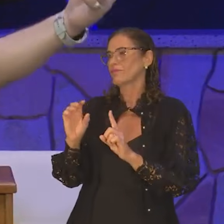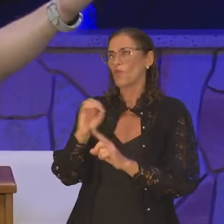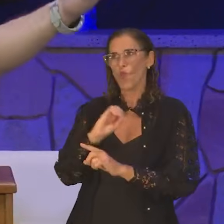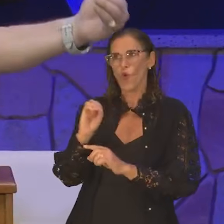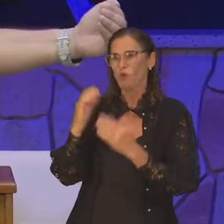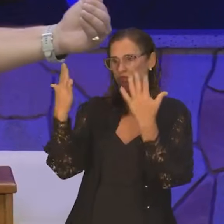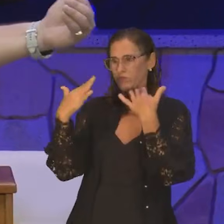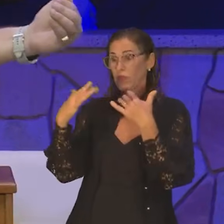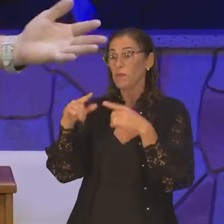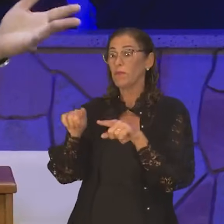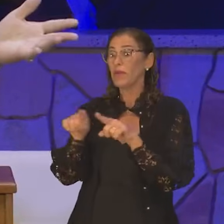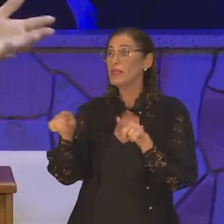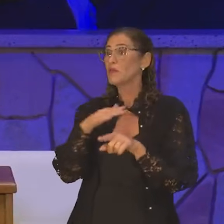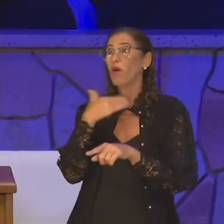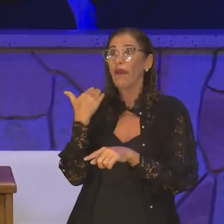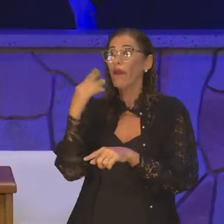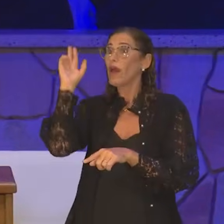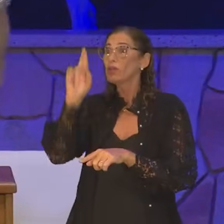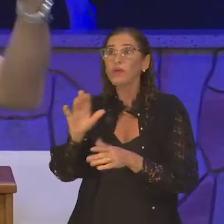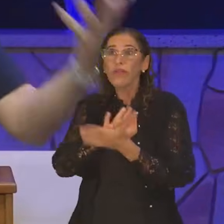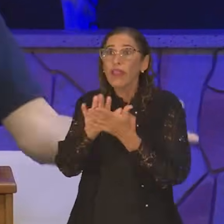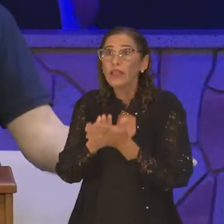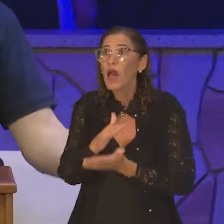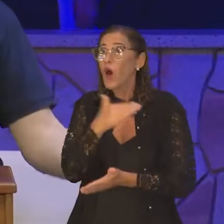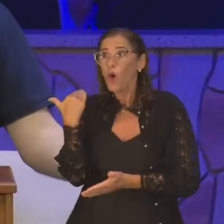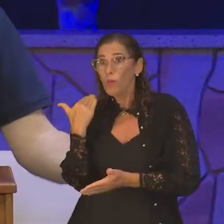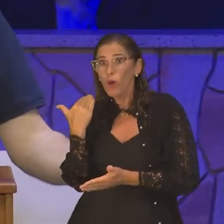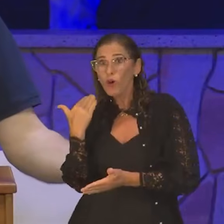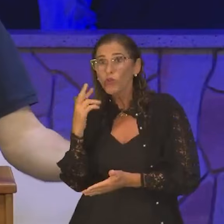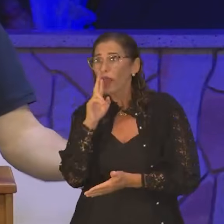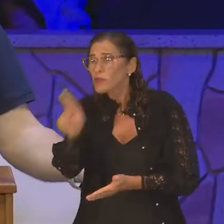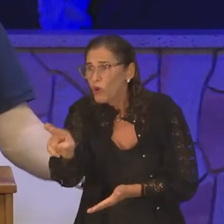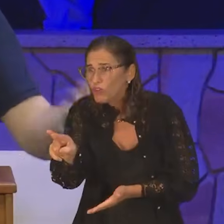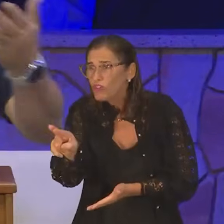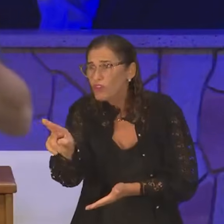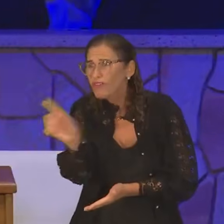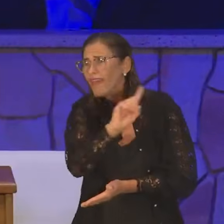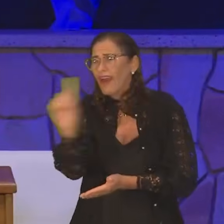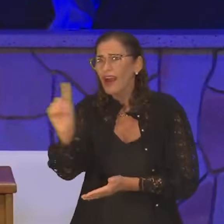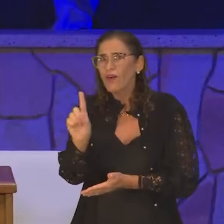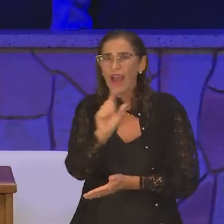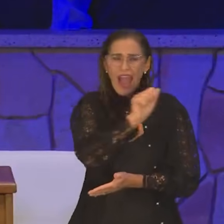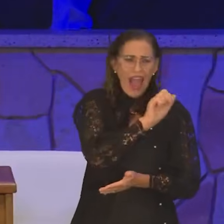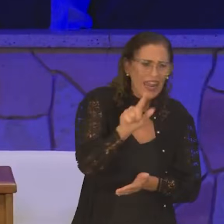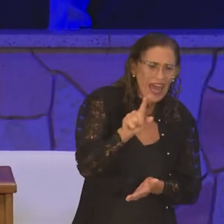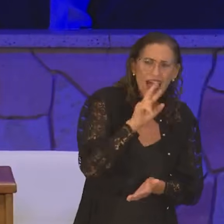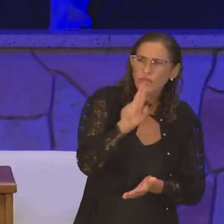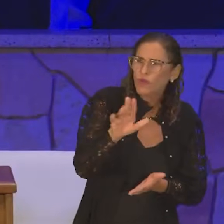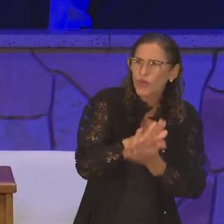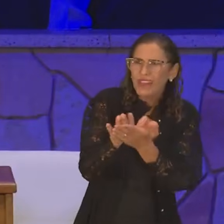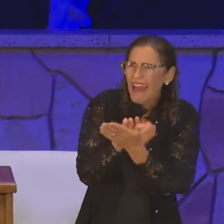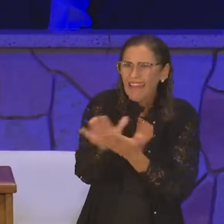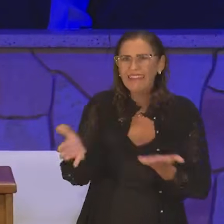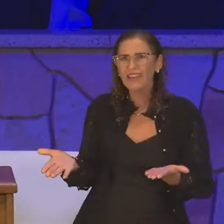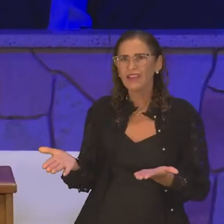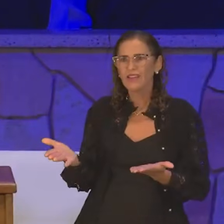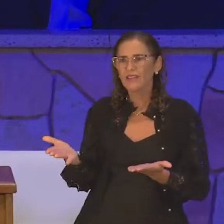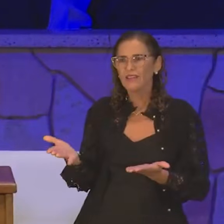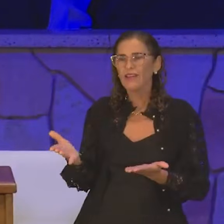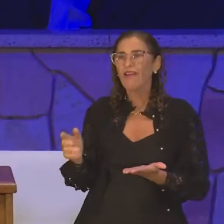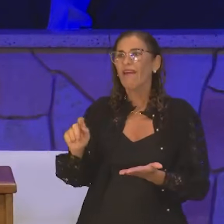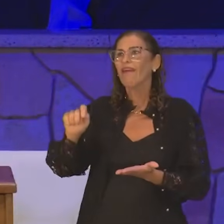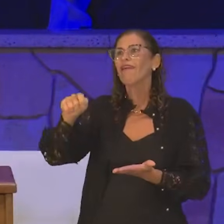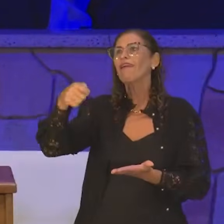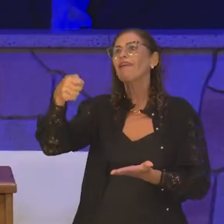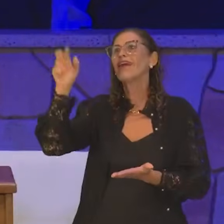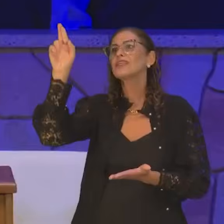Mas ela morreu, não responde. O morto não responde. Alá não respondeu. Quem respondeu é aquele